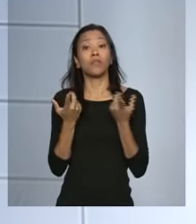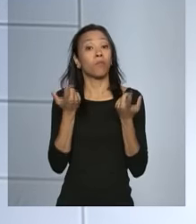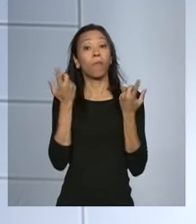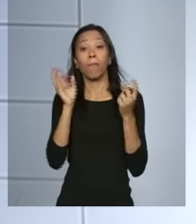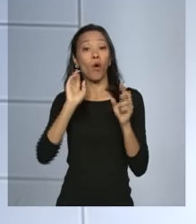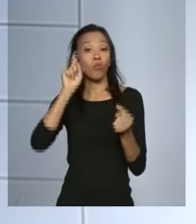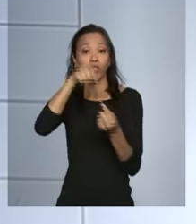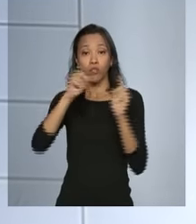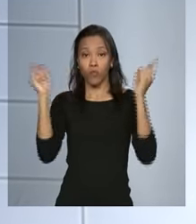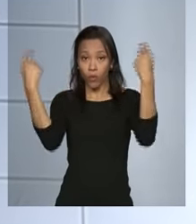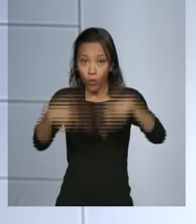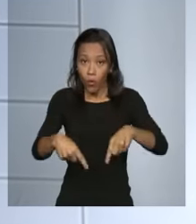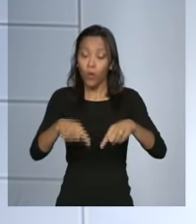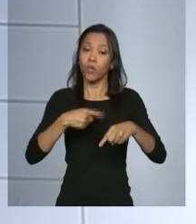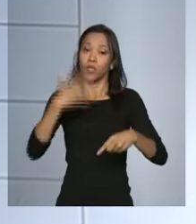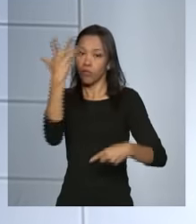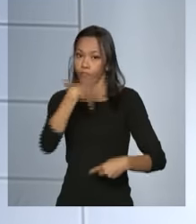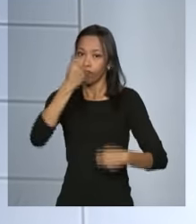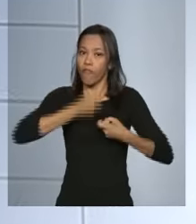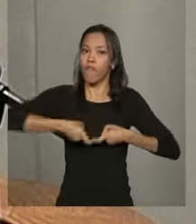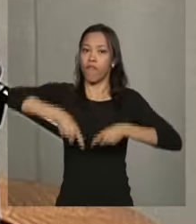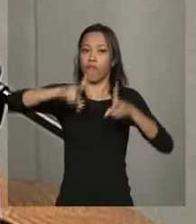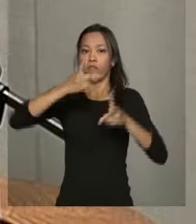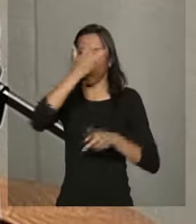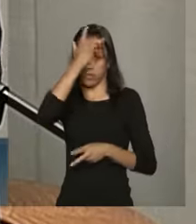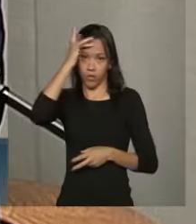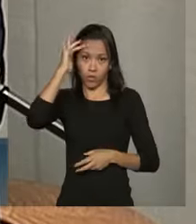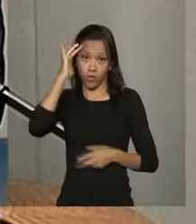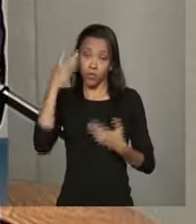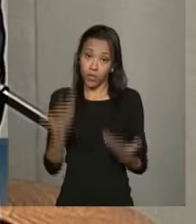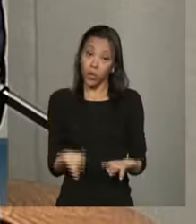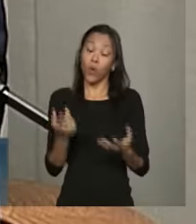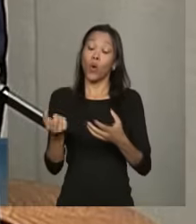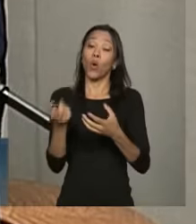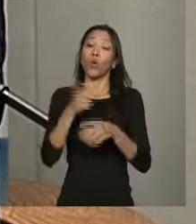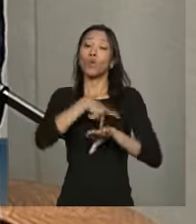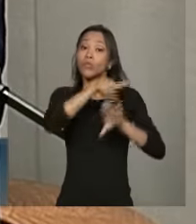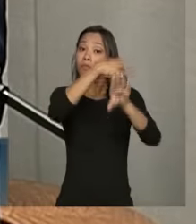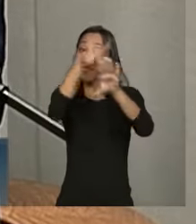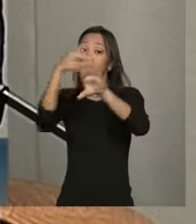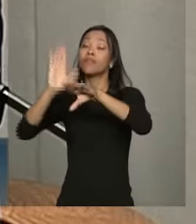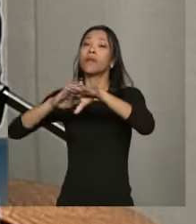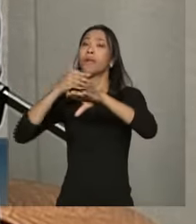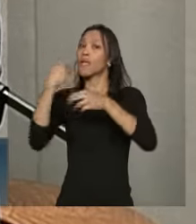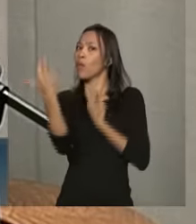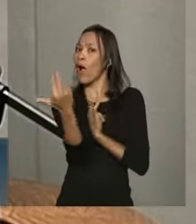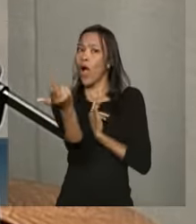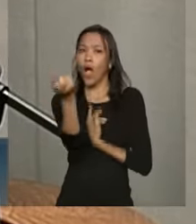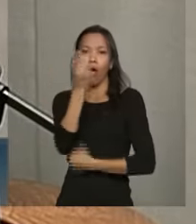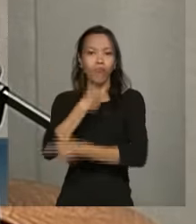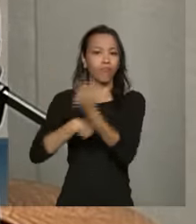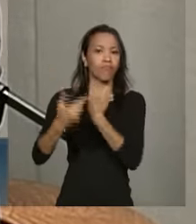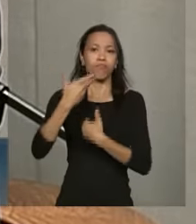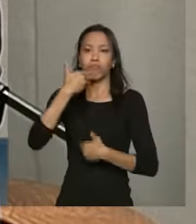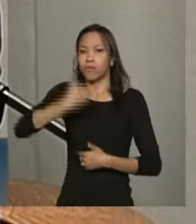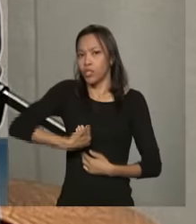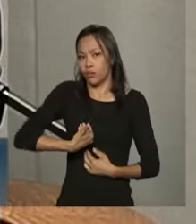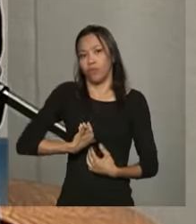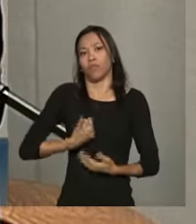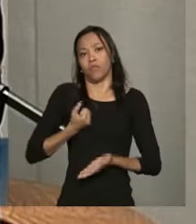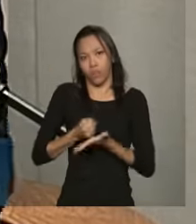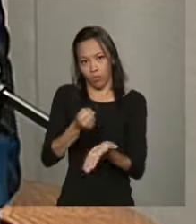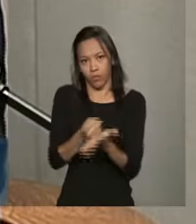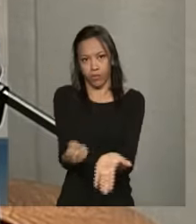pessoas e os países eh parceiros também TM solicitado cooperação em 2013 foram